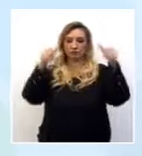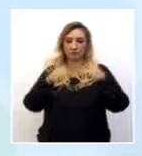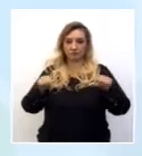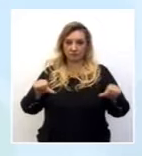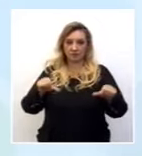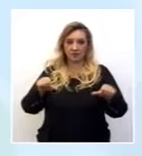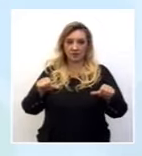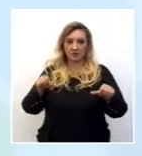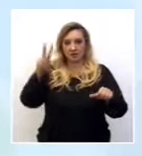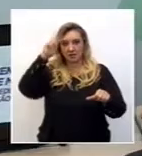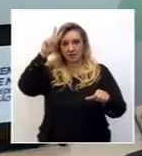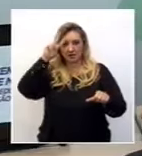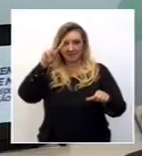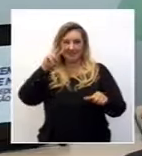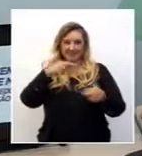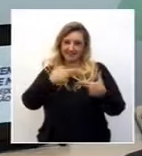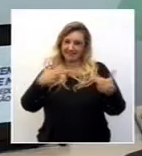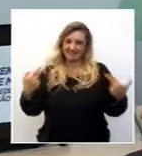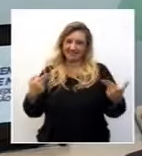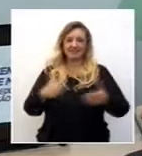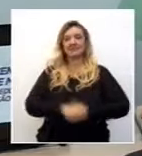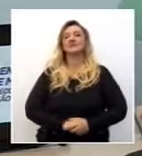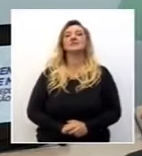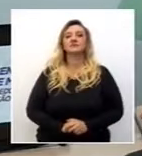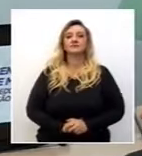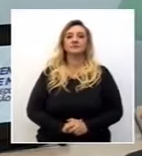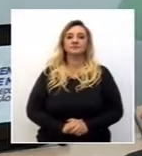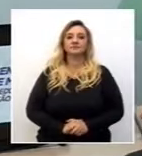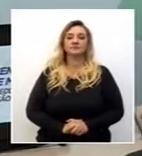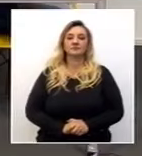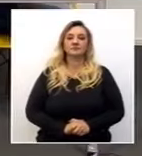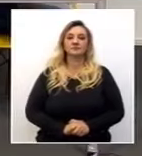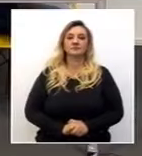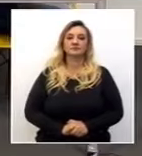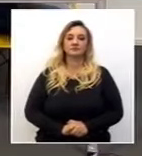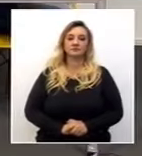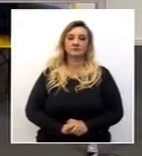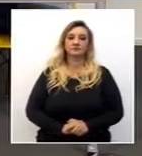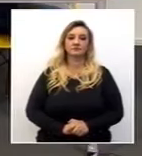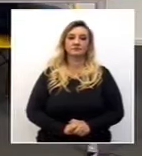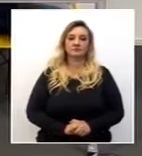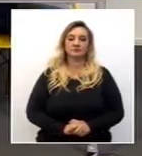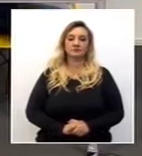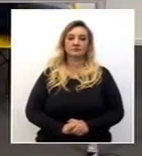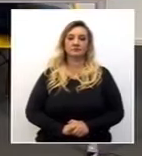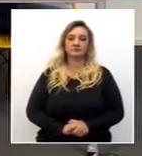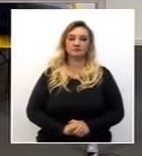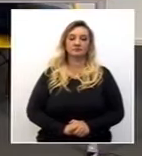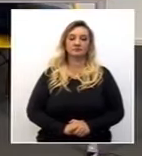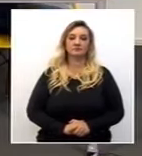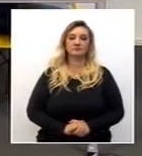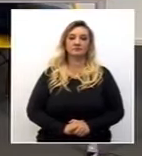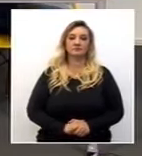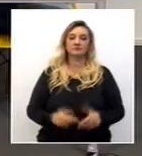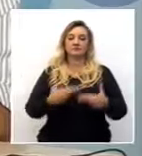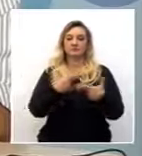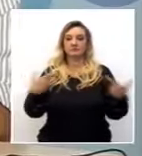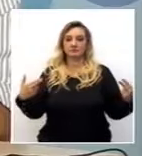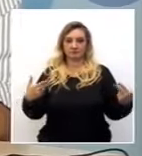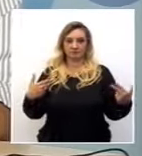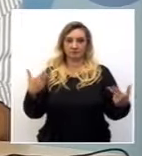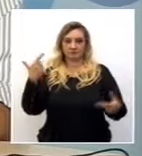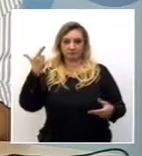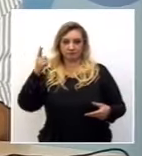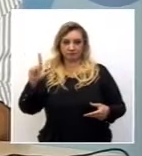entre outros. Até os meios digitais, né, também. Sim. O outro ponto de atenção